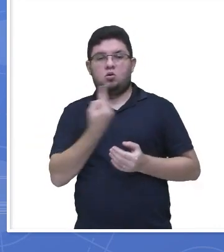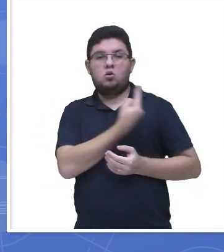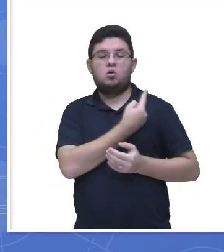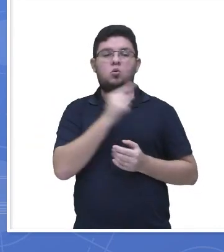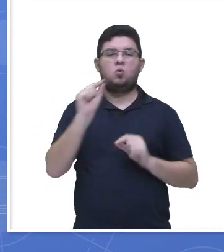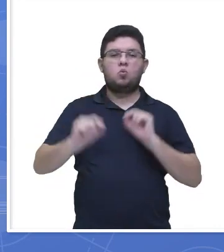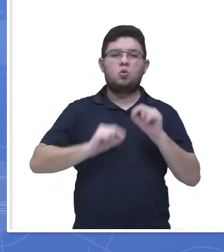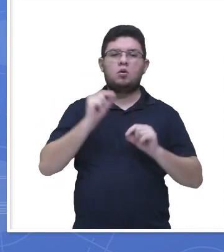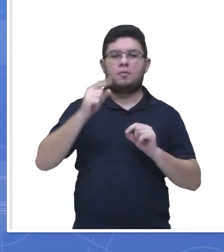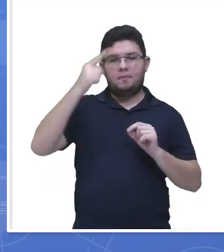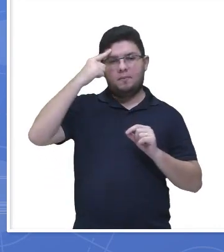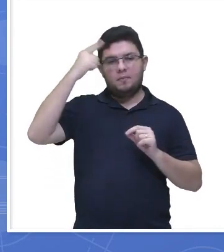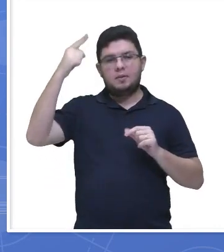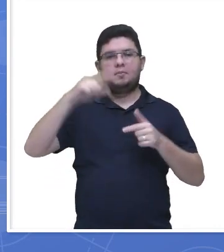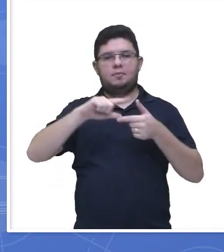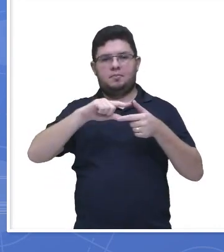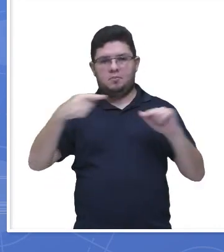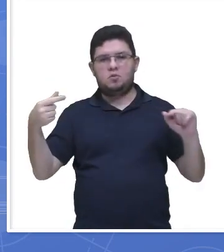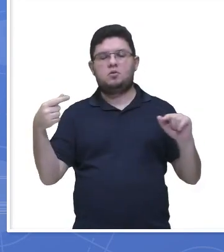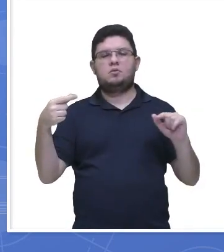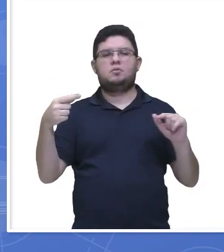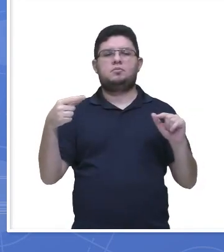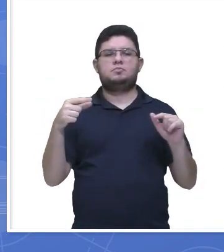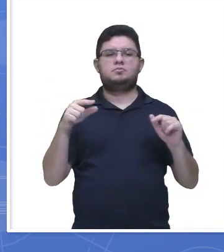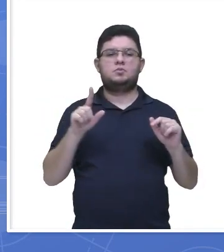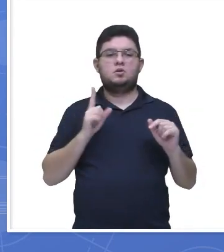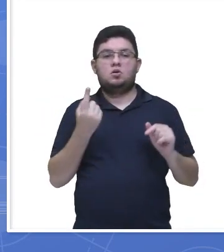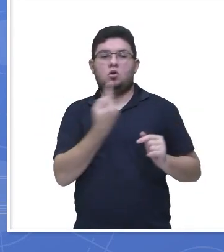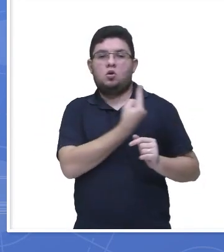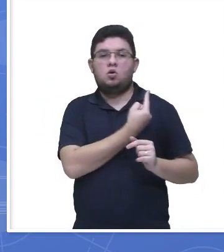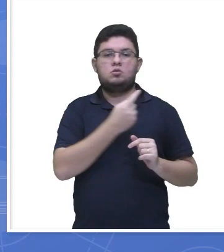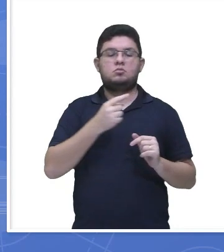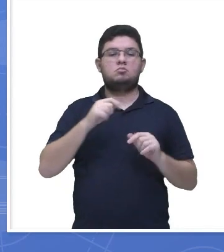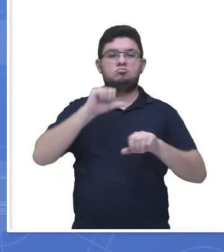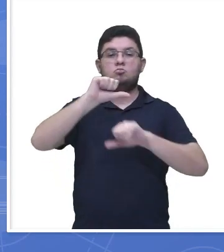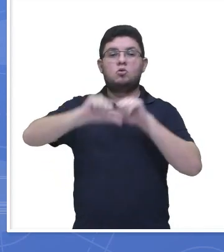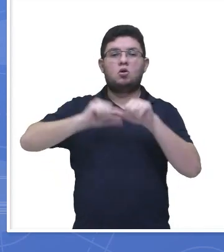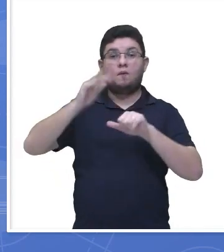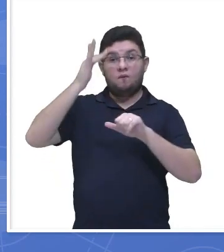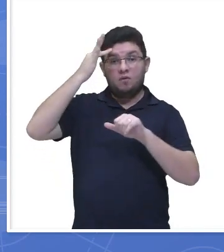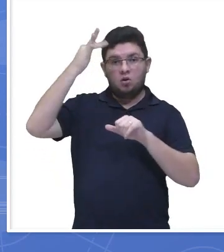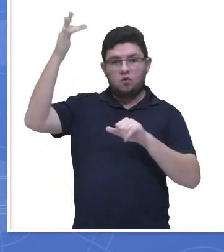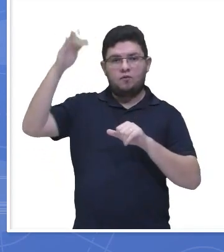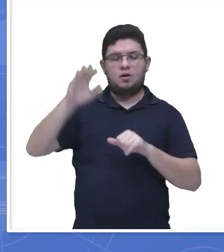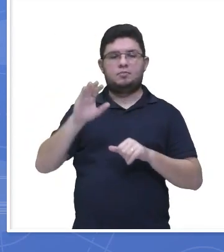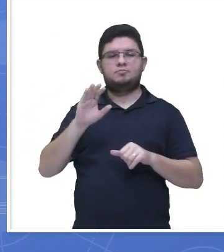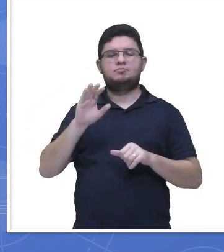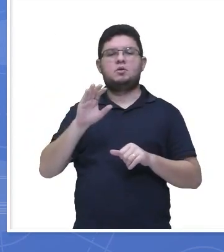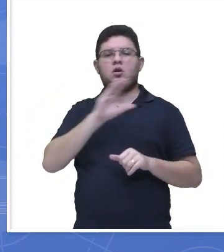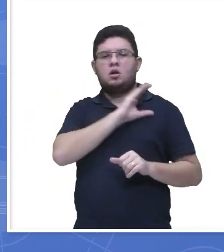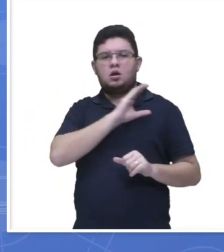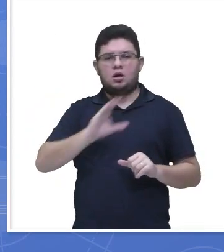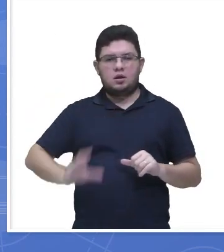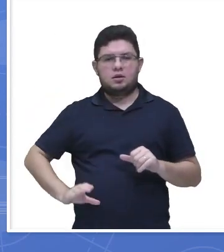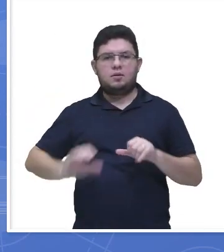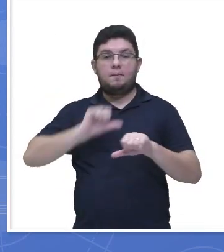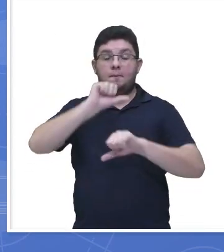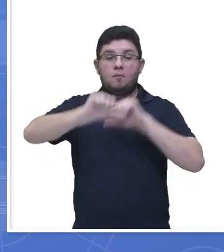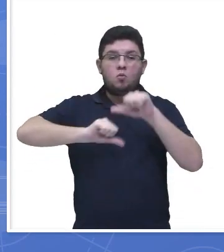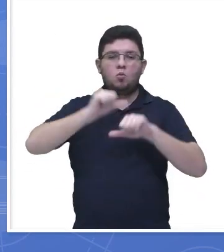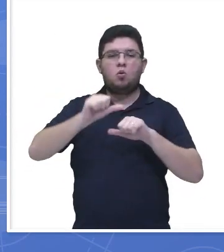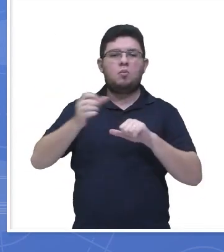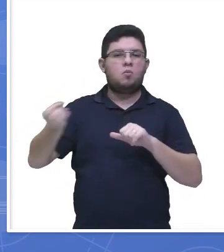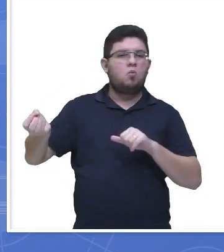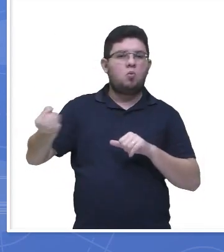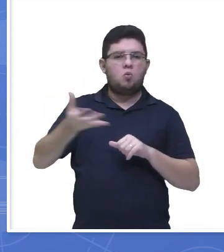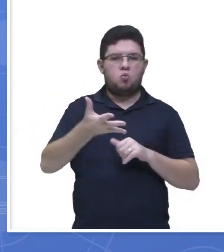moderno, né? Lembre que nós estamos saindo de uma filosofia cristã durante todo o período, longo período medieval, né?